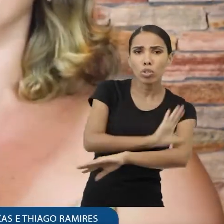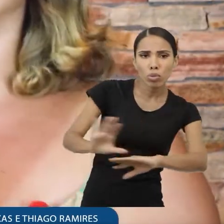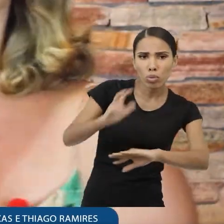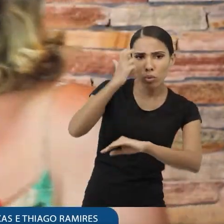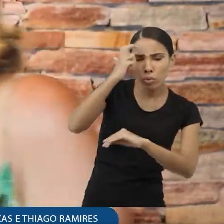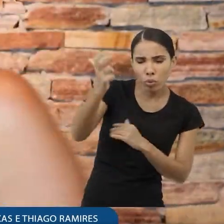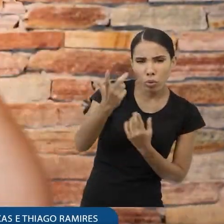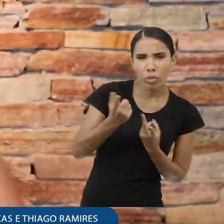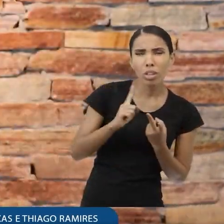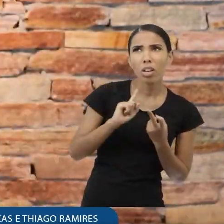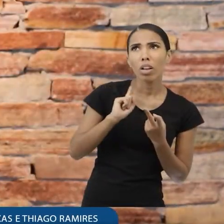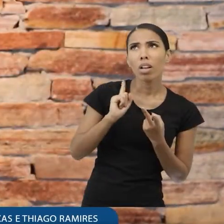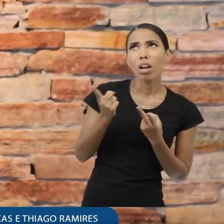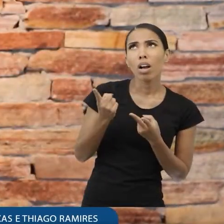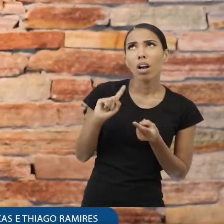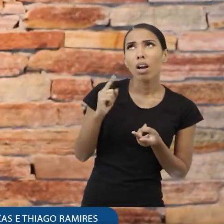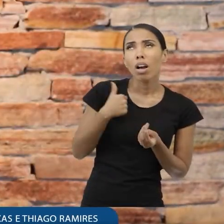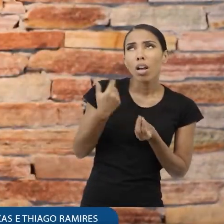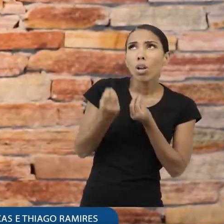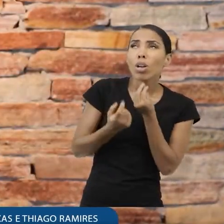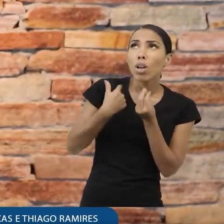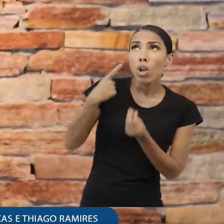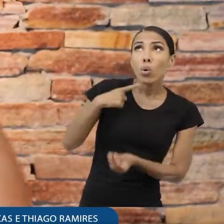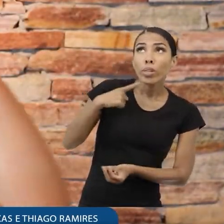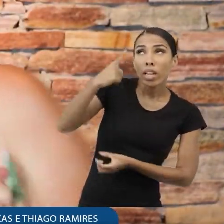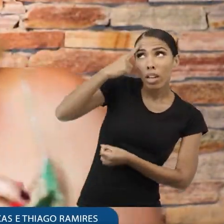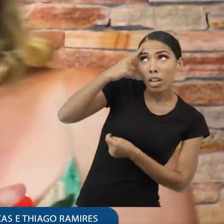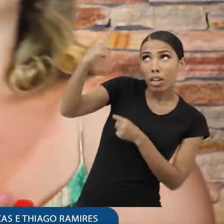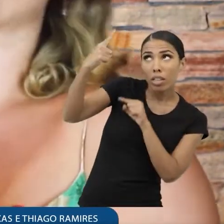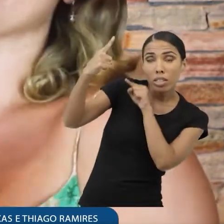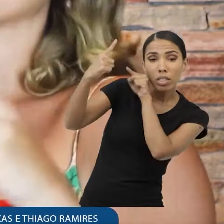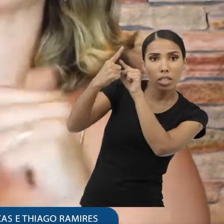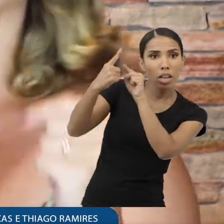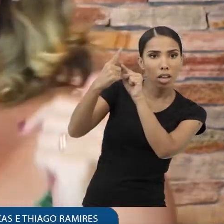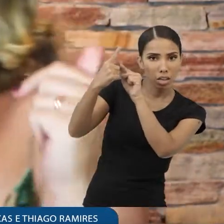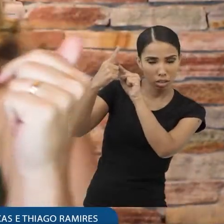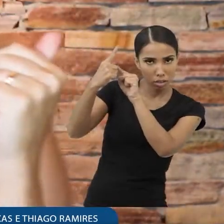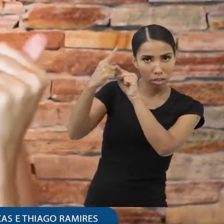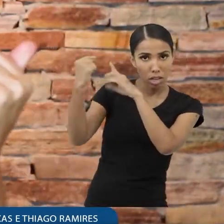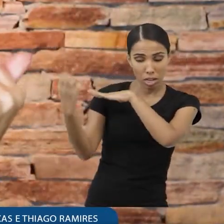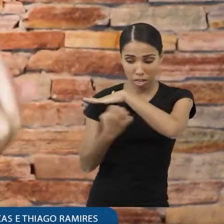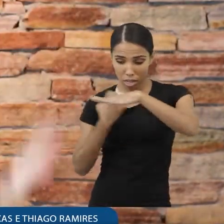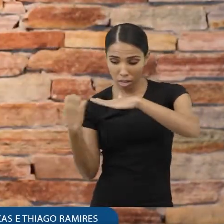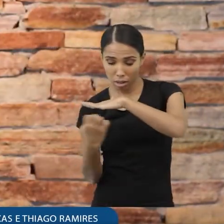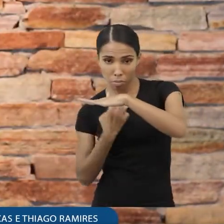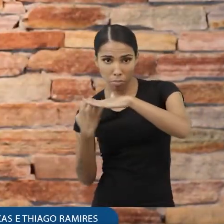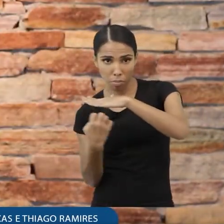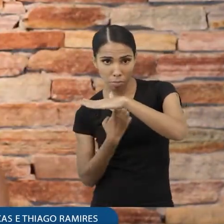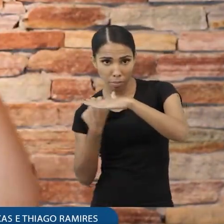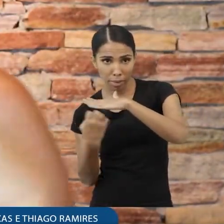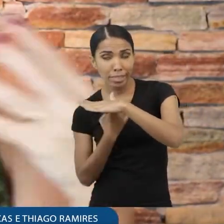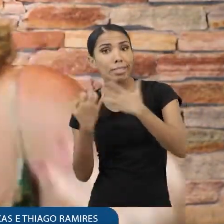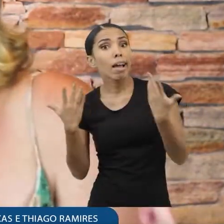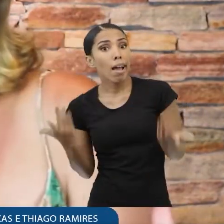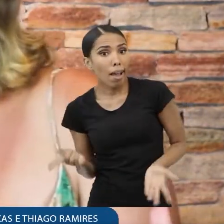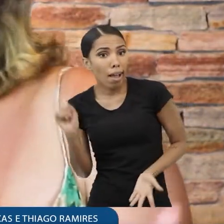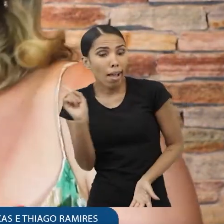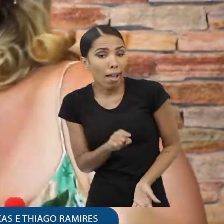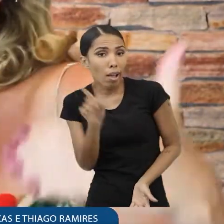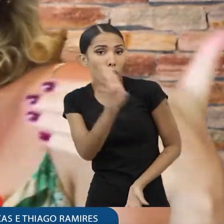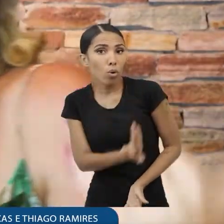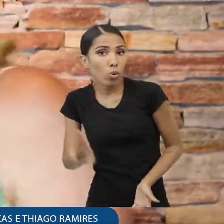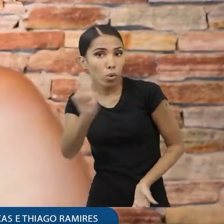cultural e eu tenho como ideia correr atrás de uma empresa que, por